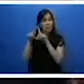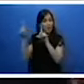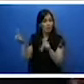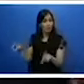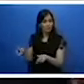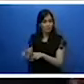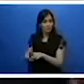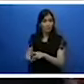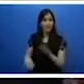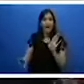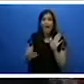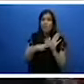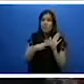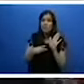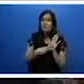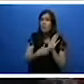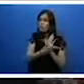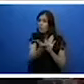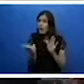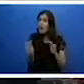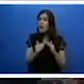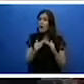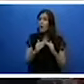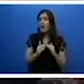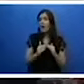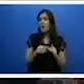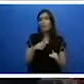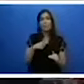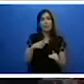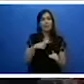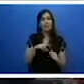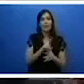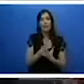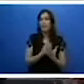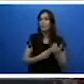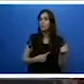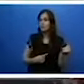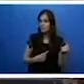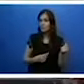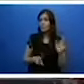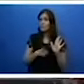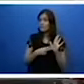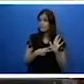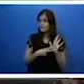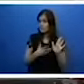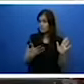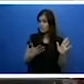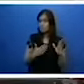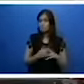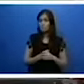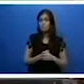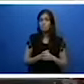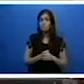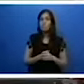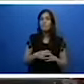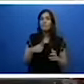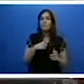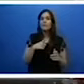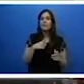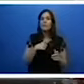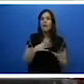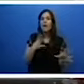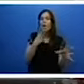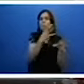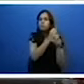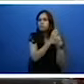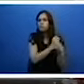Com bastante atenção vocês aí de casa, porque não tem no material de vocês, tá? Temos aqui a operação.